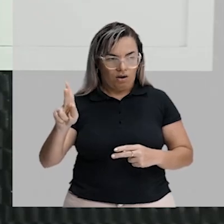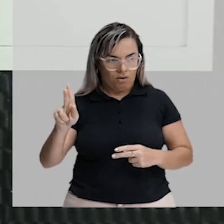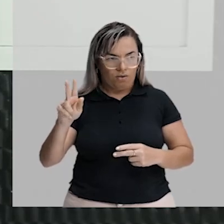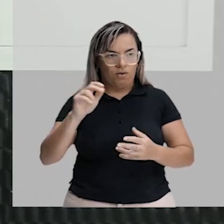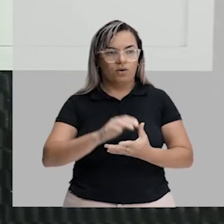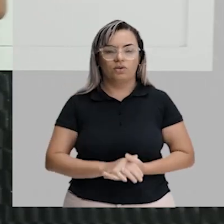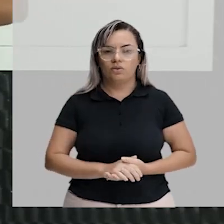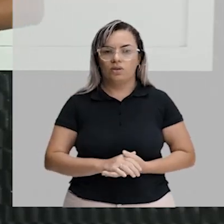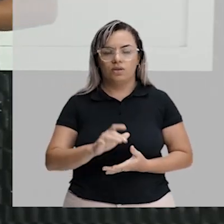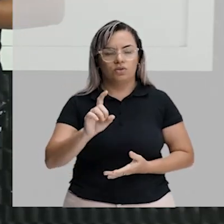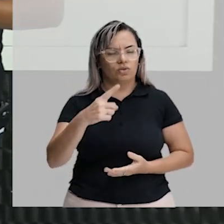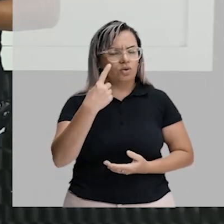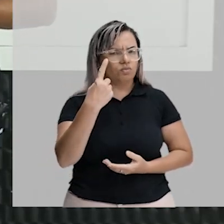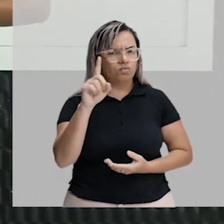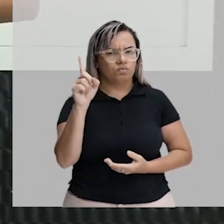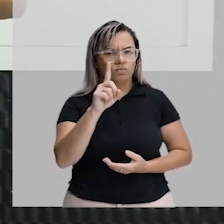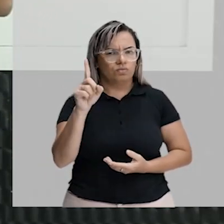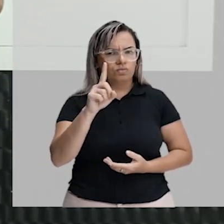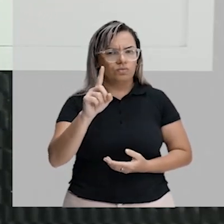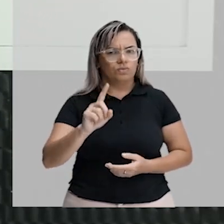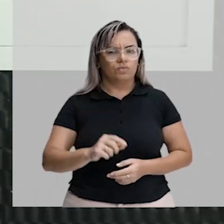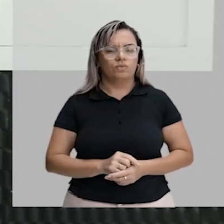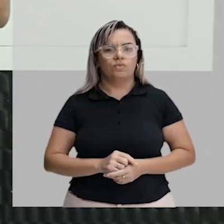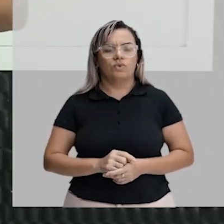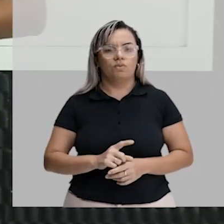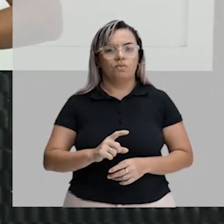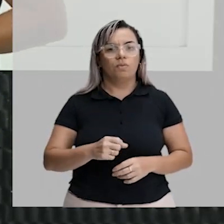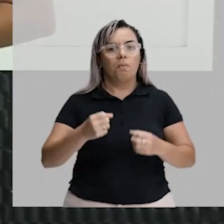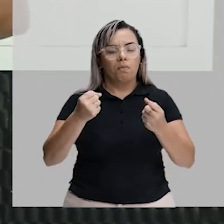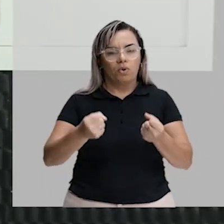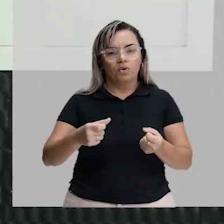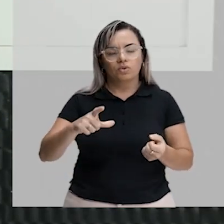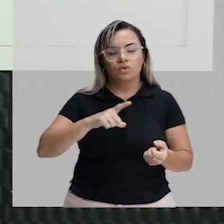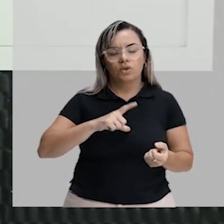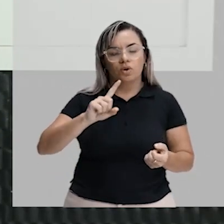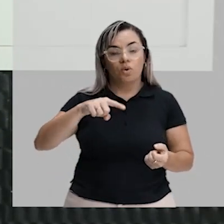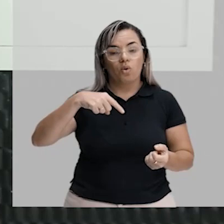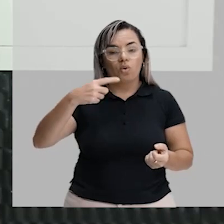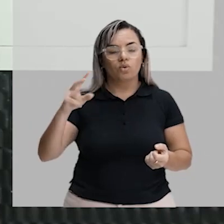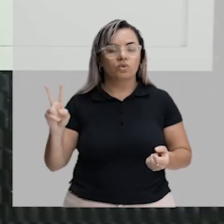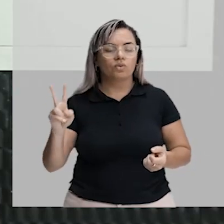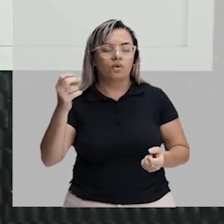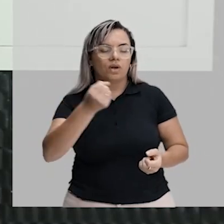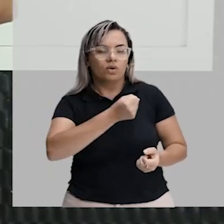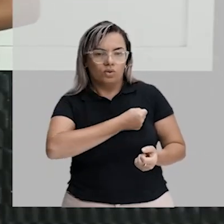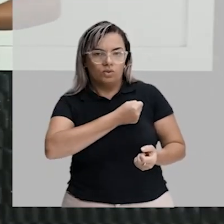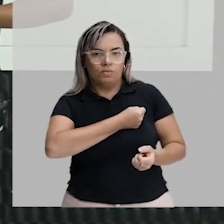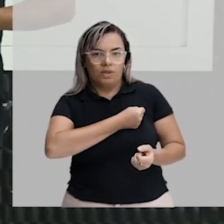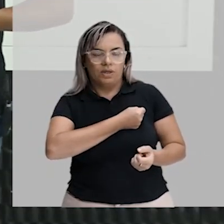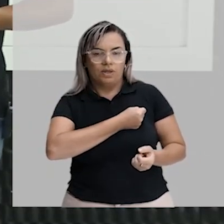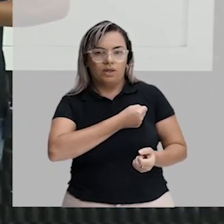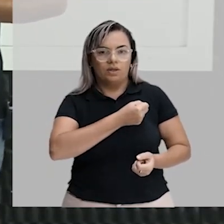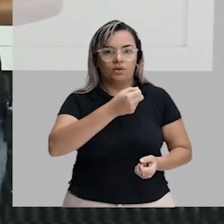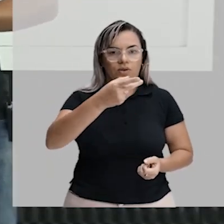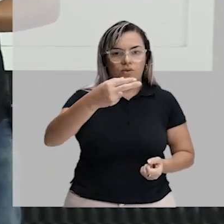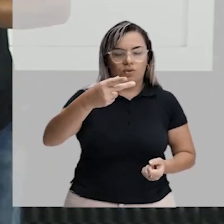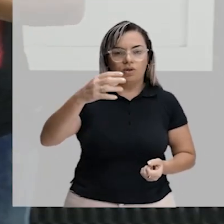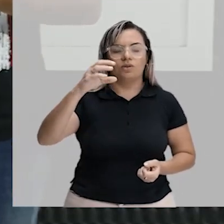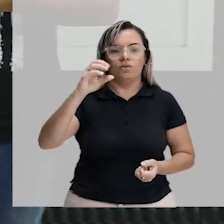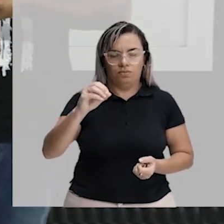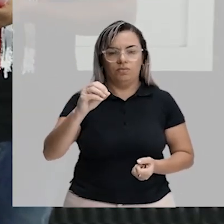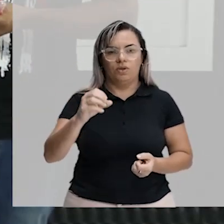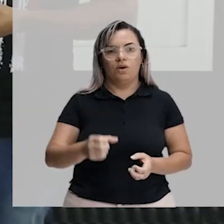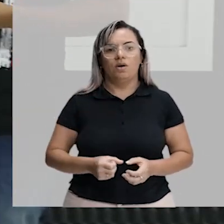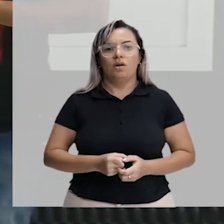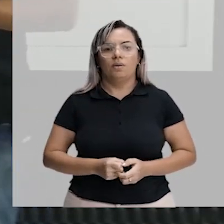desse polinômio, não. Posso ter um outro valor que também tem valor numérico 0. Tá? Então, o polinômio ele